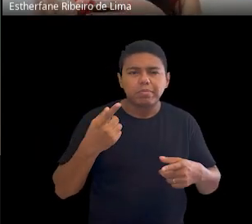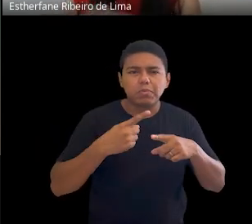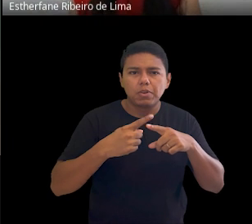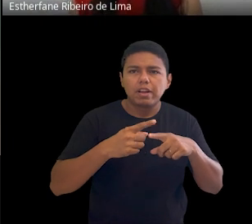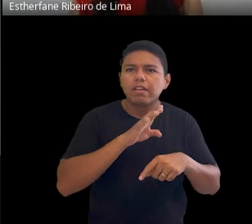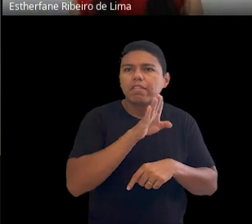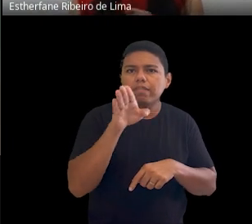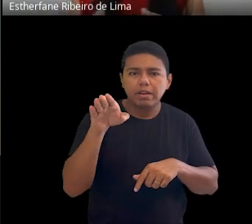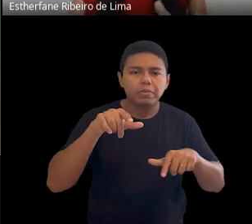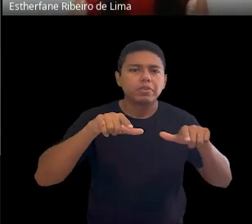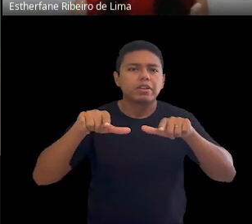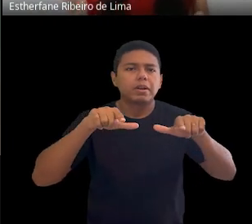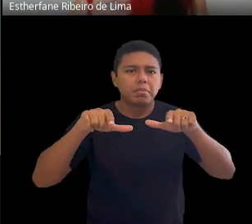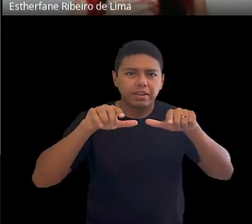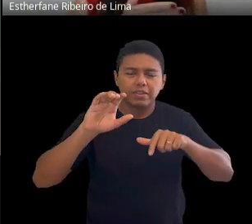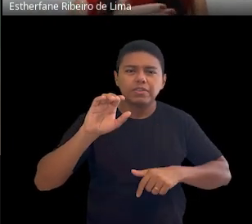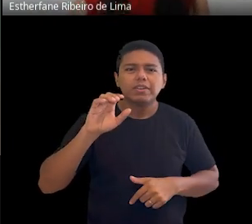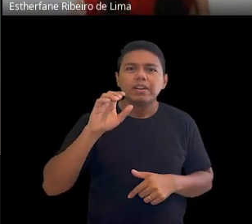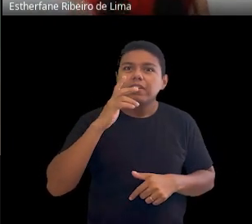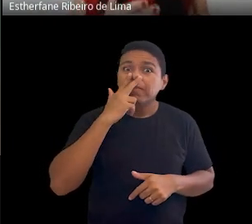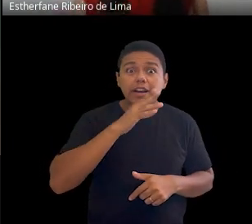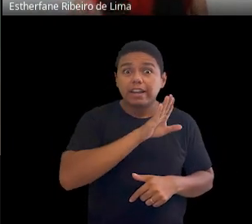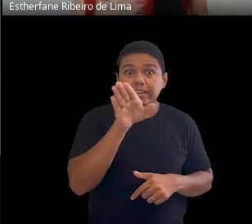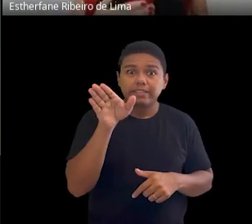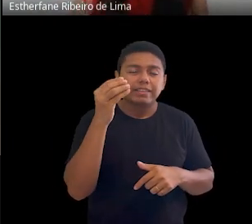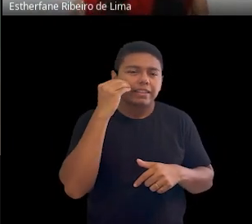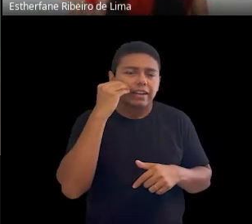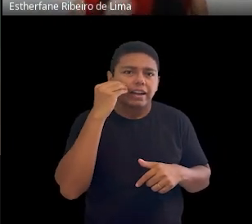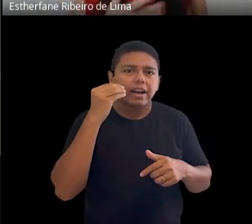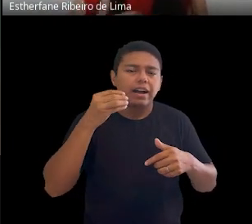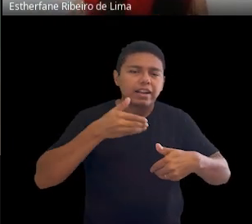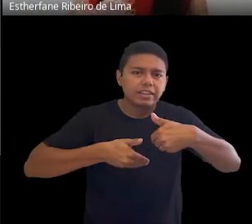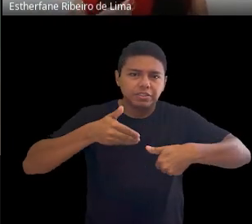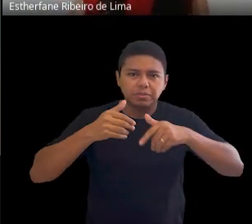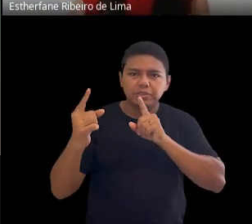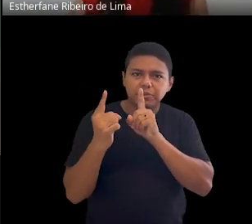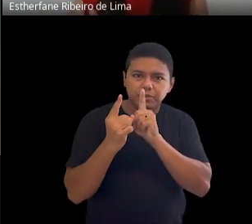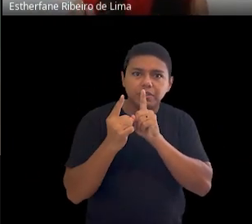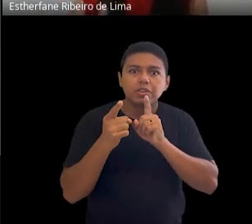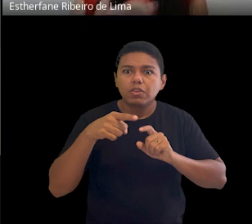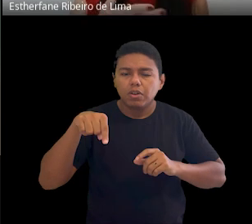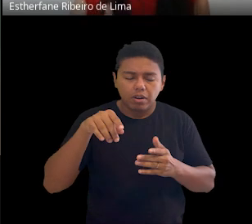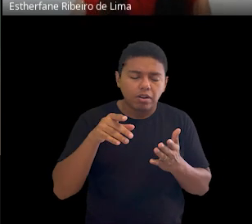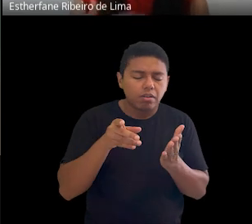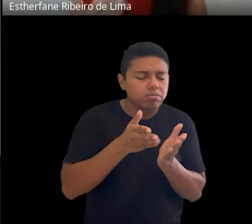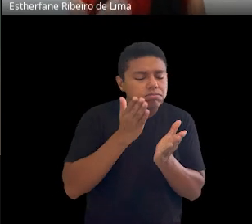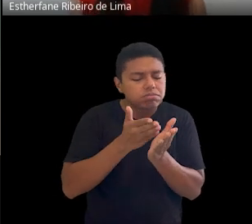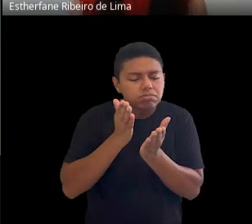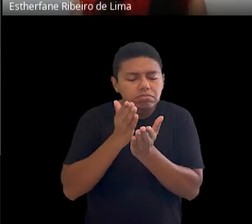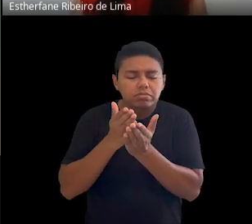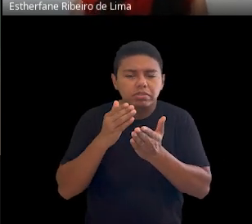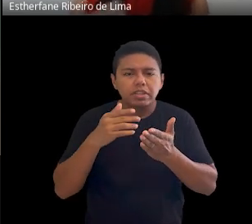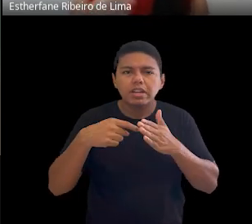para o serviço obstétrico, nós iremos realizar todo esse folheto do cartão pré-natal. Os exames, se der